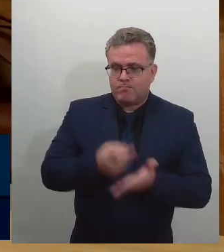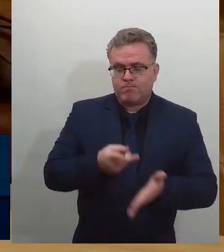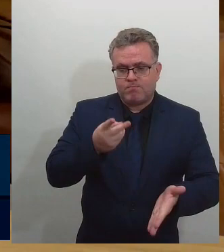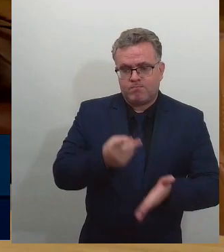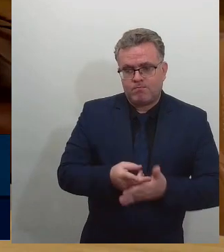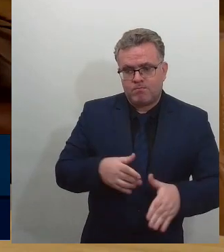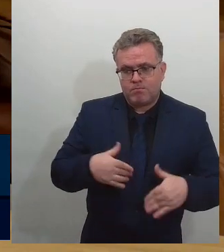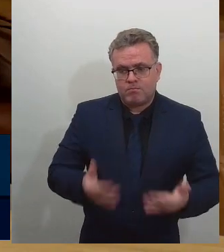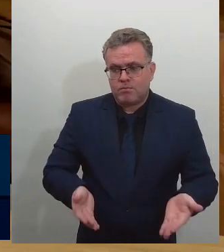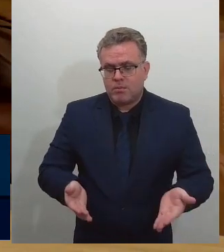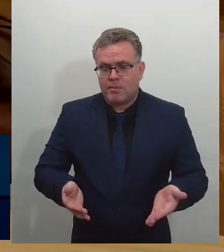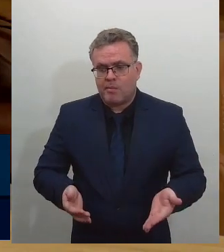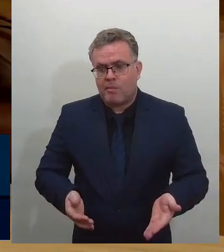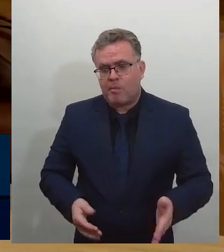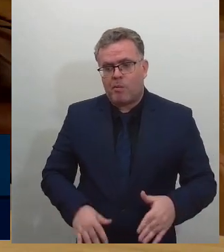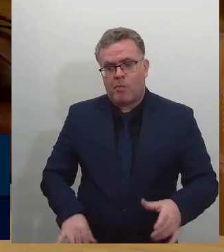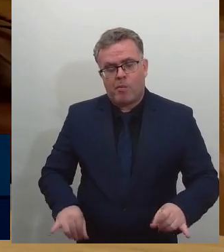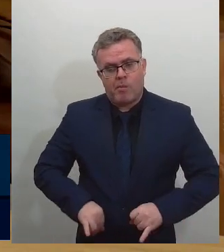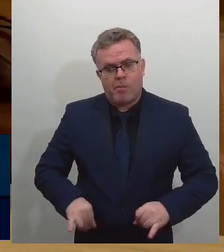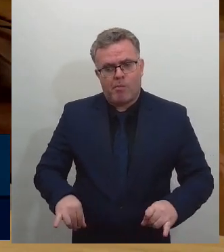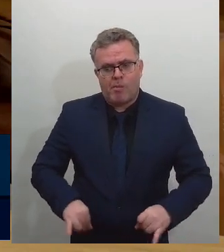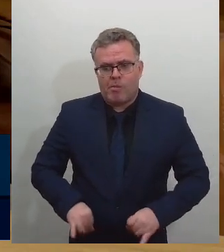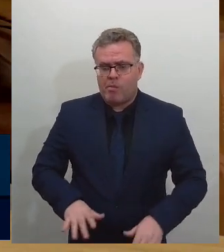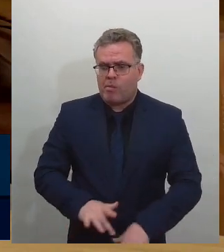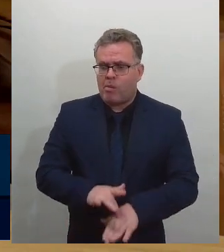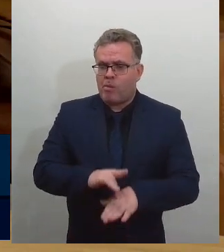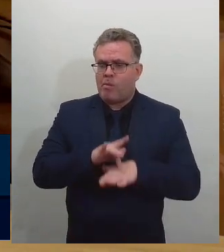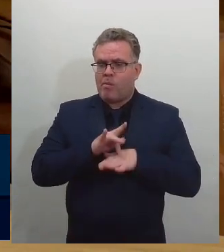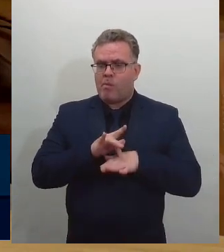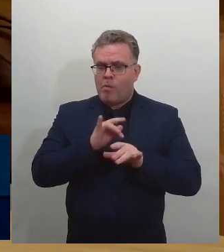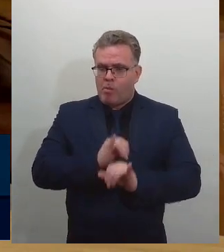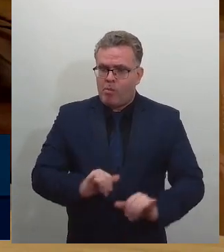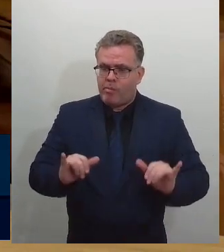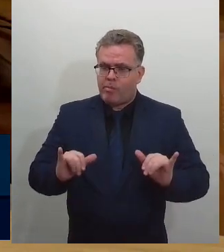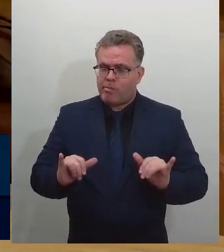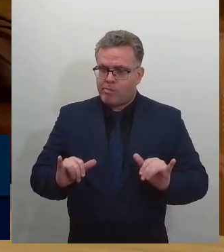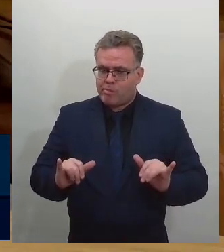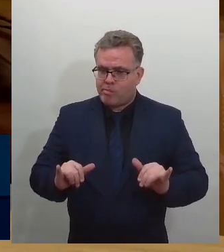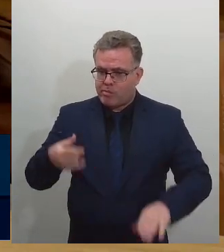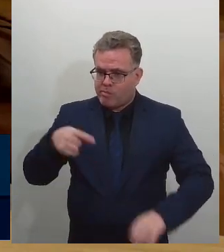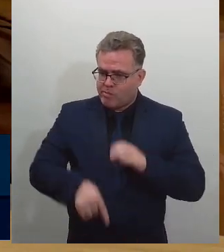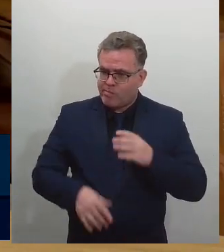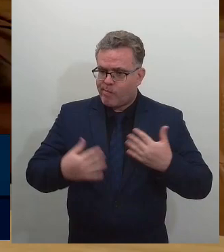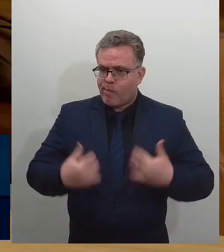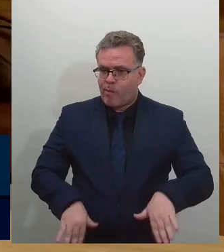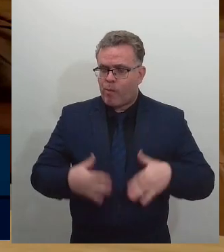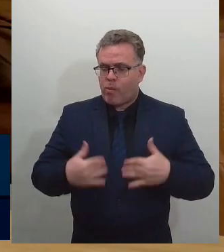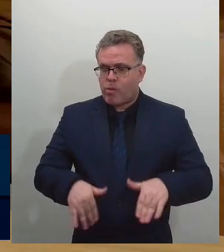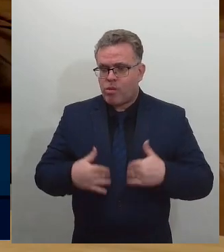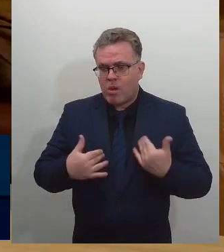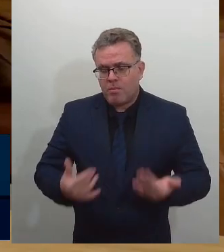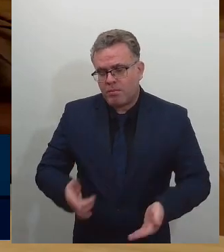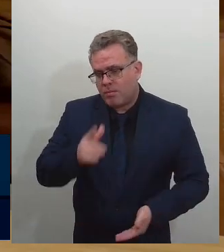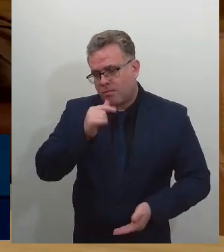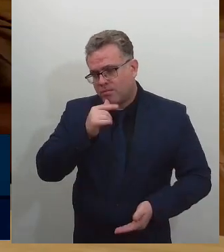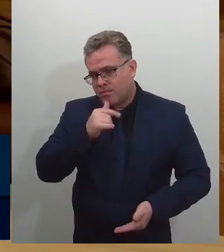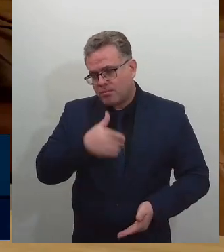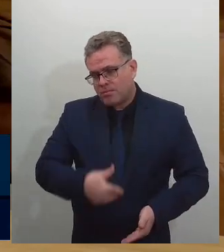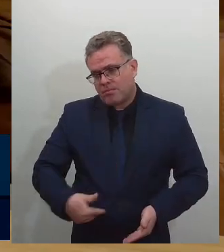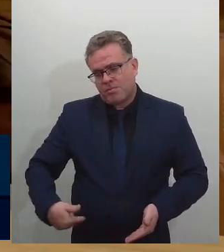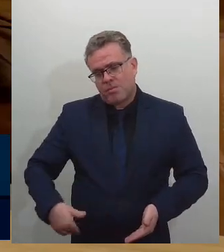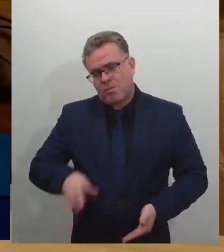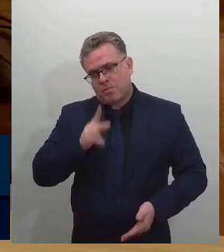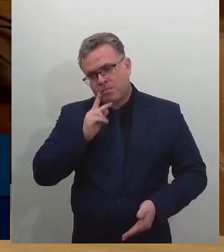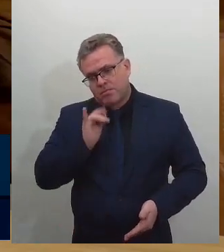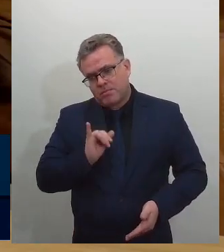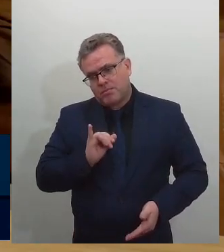no mundo, eu costumo dizer, maior do que a dor da sede e da fome, é um pai de família ter que acordar de manhã